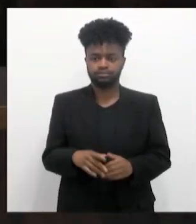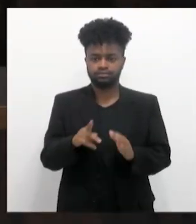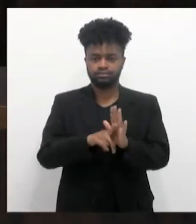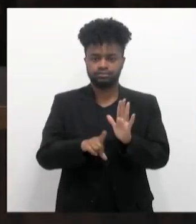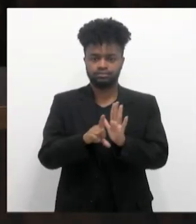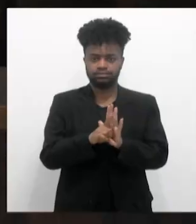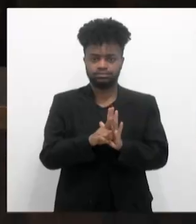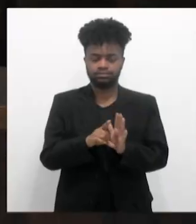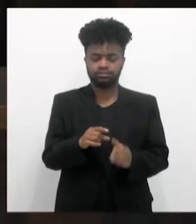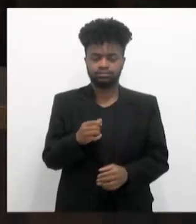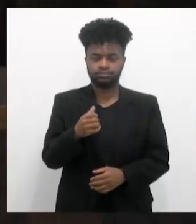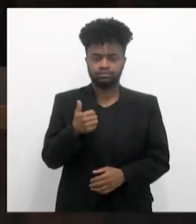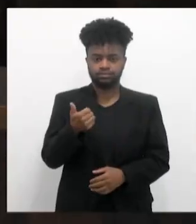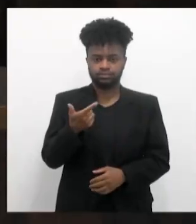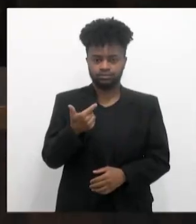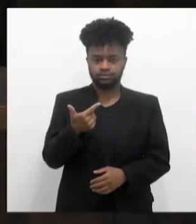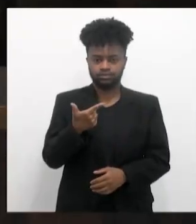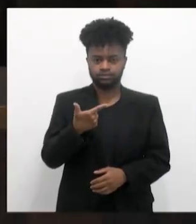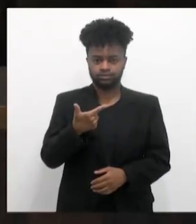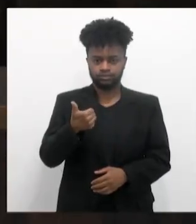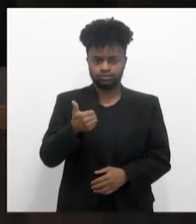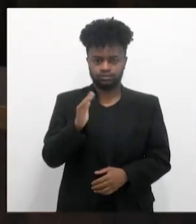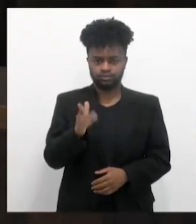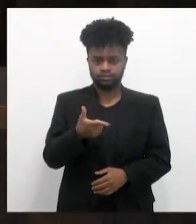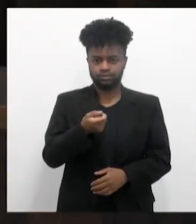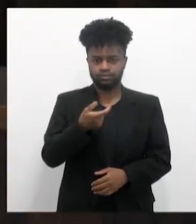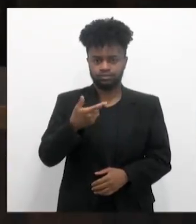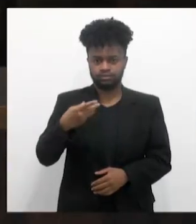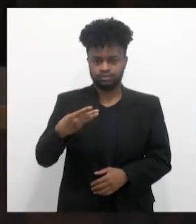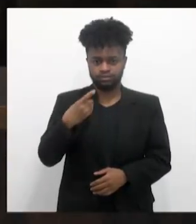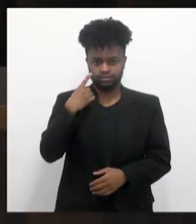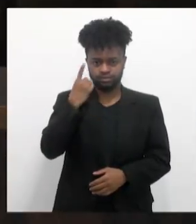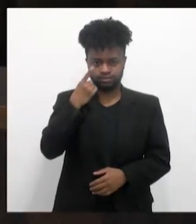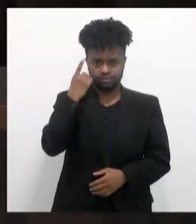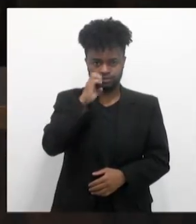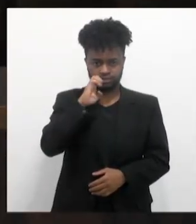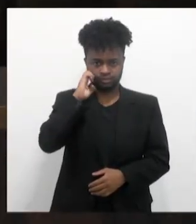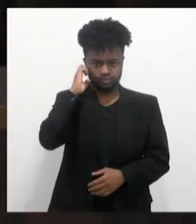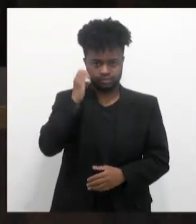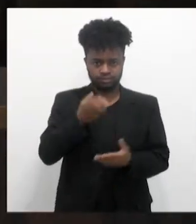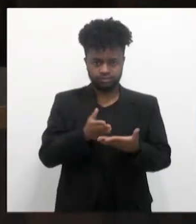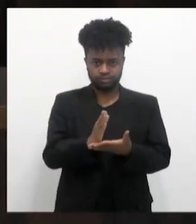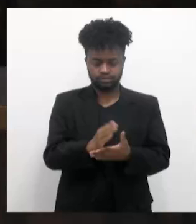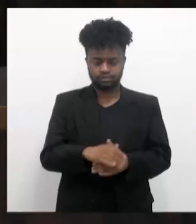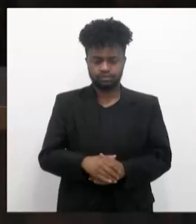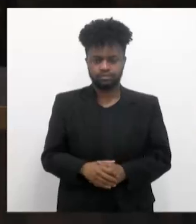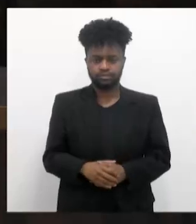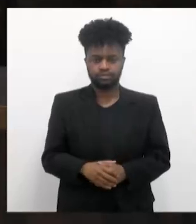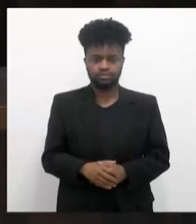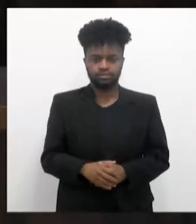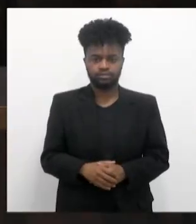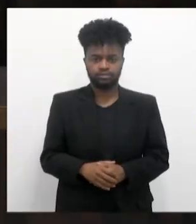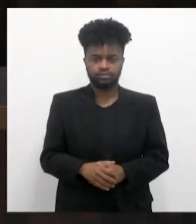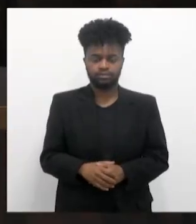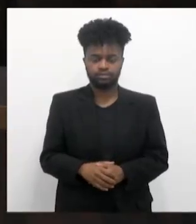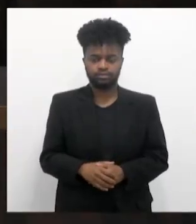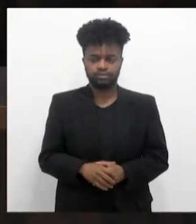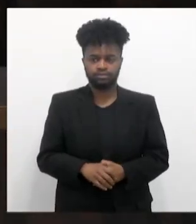Projeto de lei número 1228/2023, deputada Élica Takimoto. Aprovado.